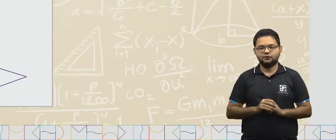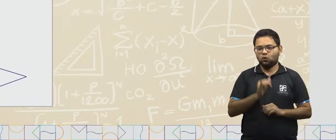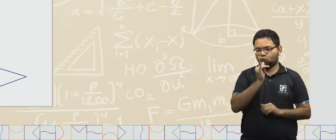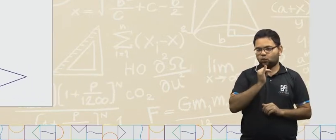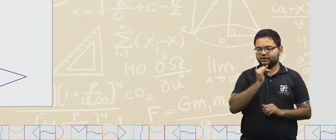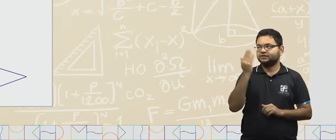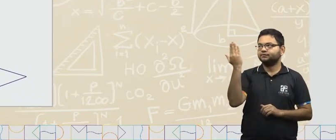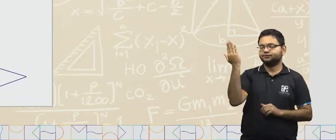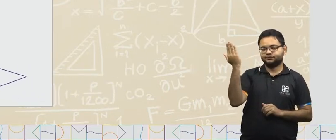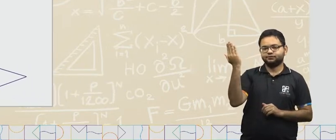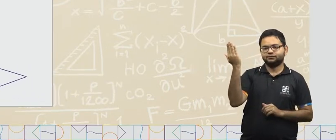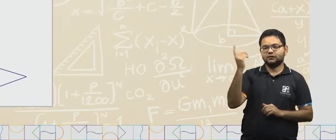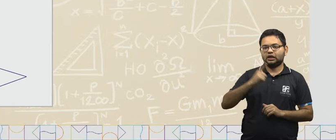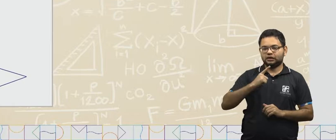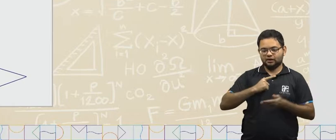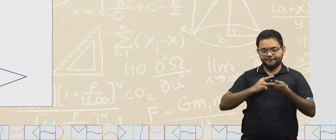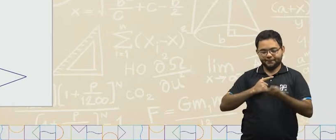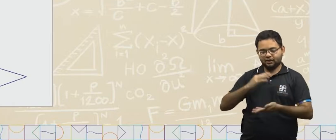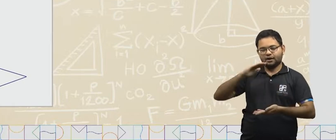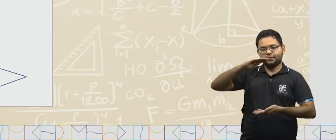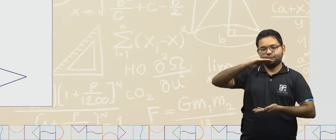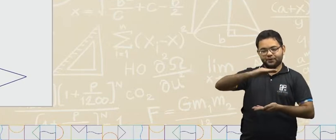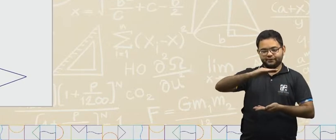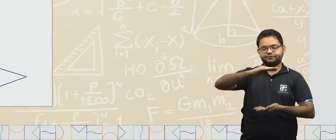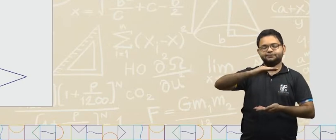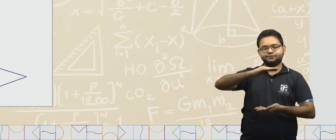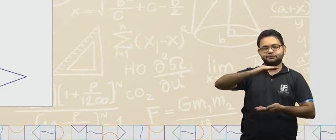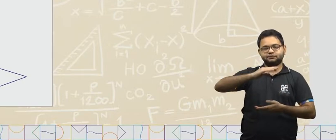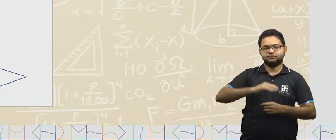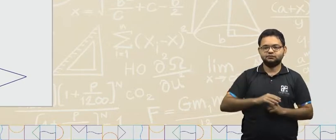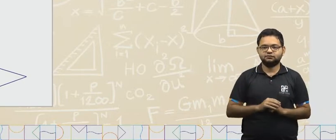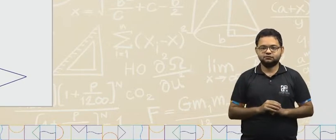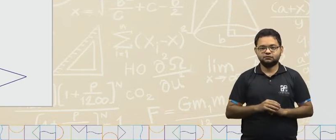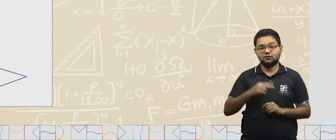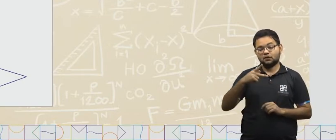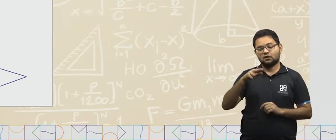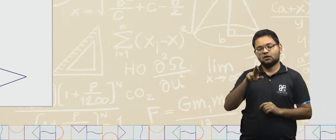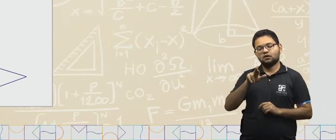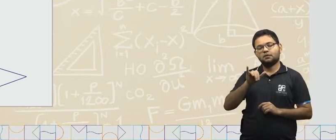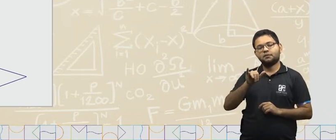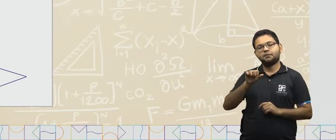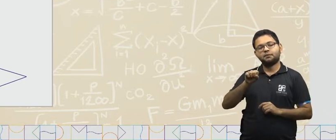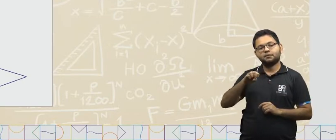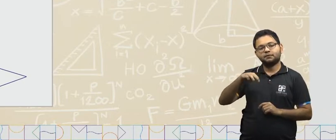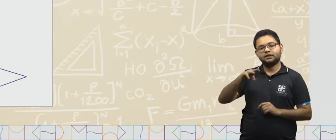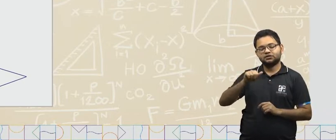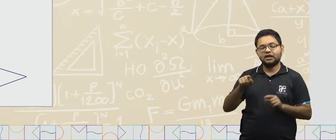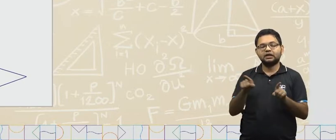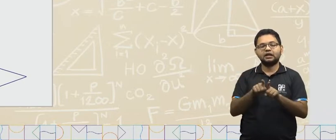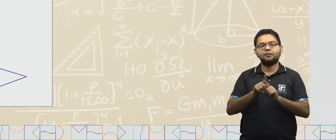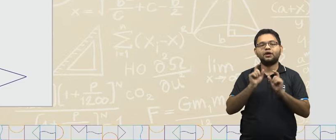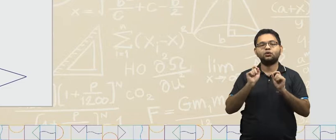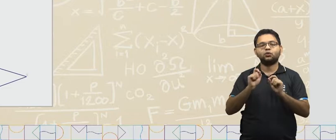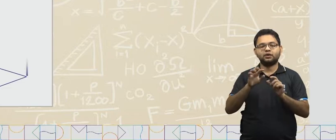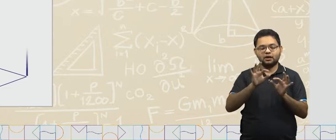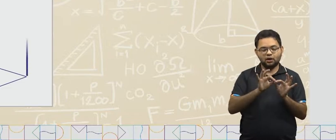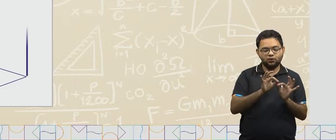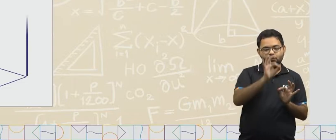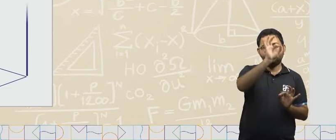2 quadrados, em cima e embaixo. O prisma também é formado por segmentos de